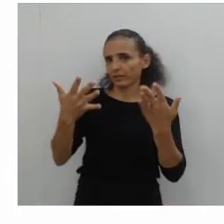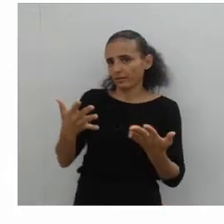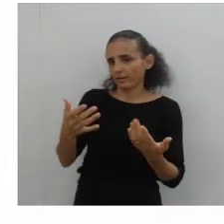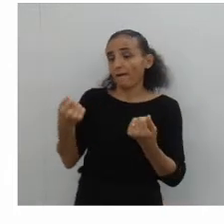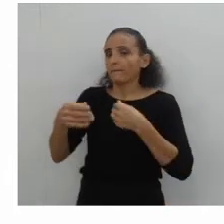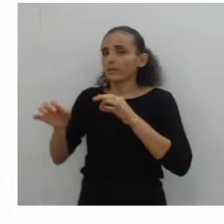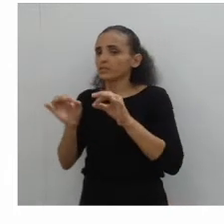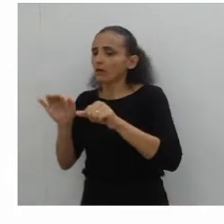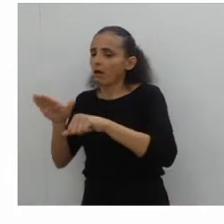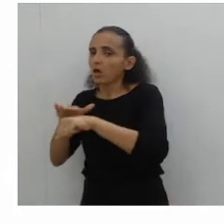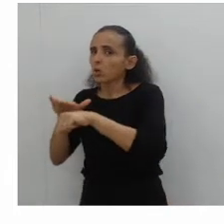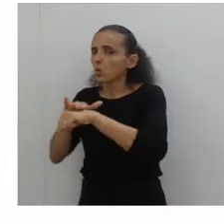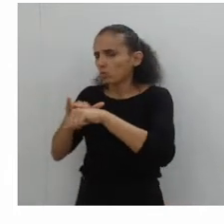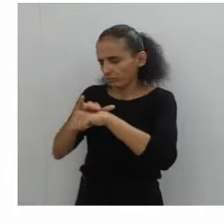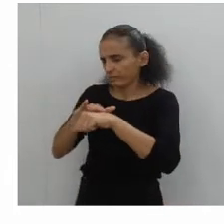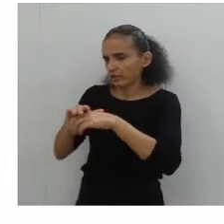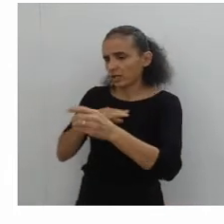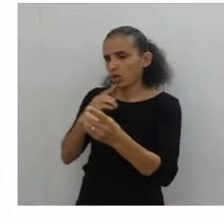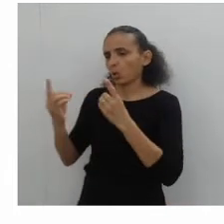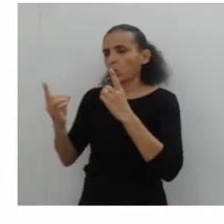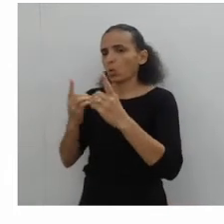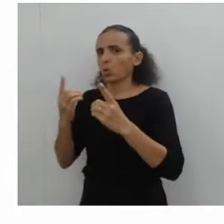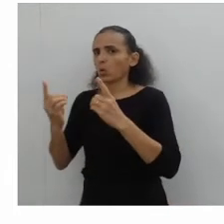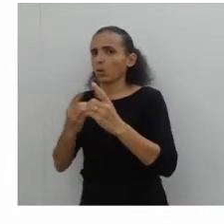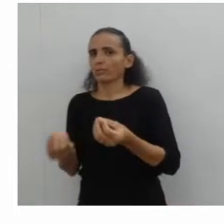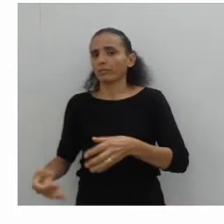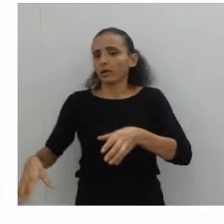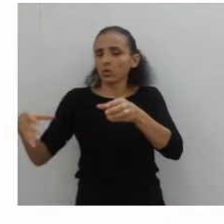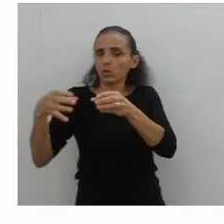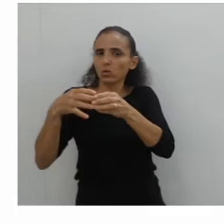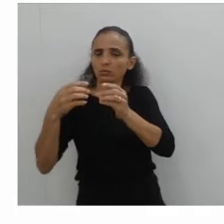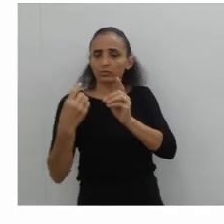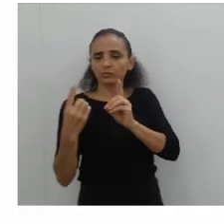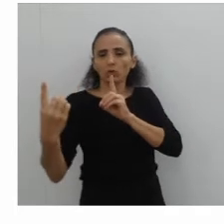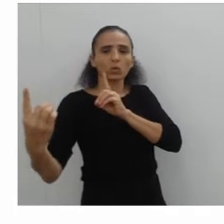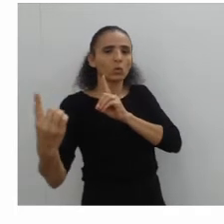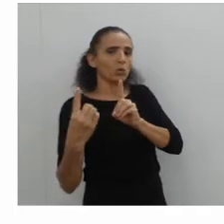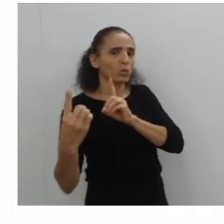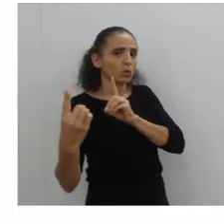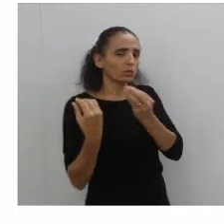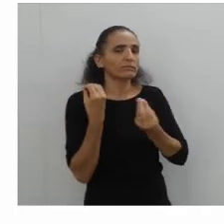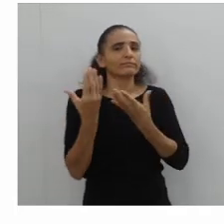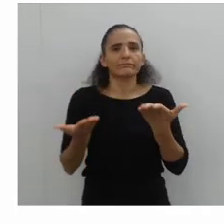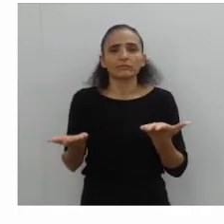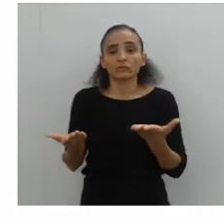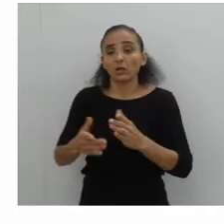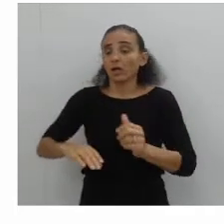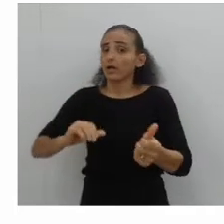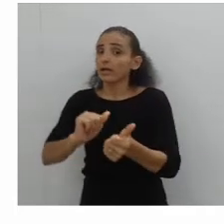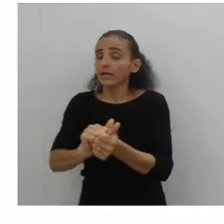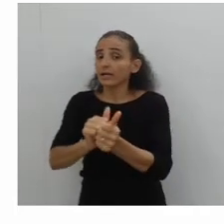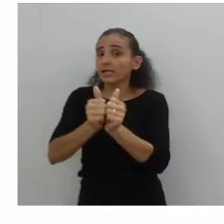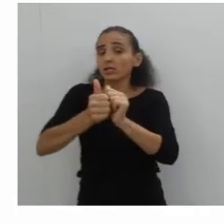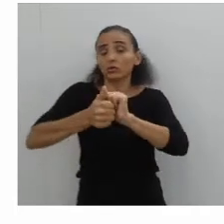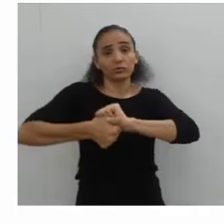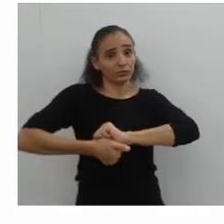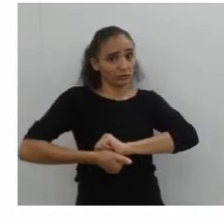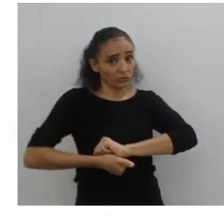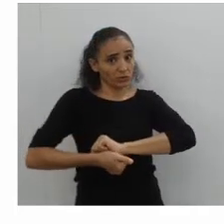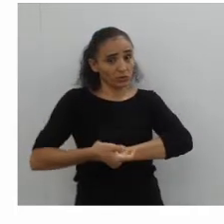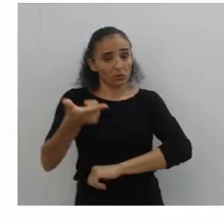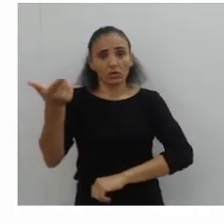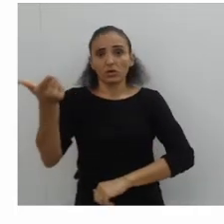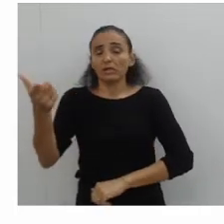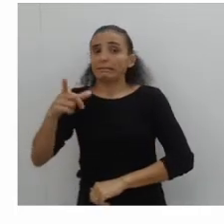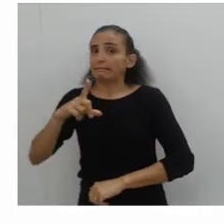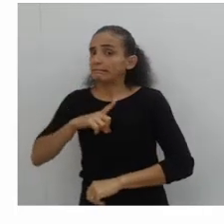negociáveis, dialogados, decididos em conjunto, ok? E o jogo carrega